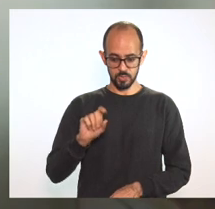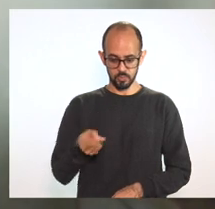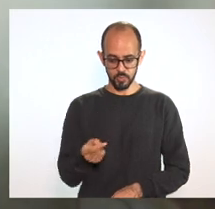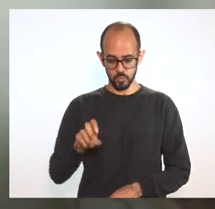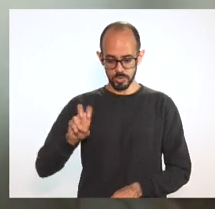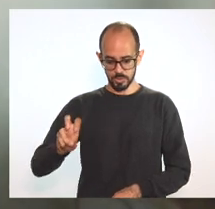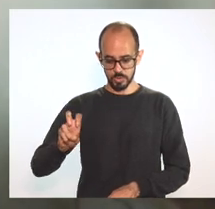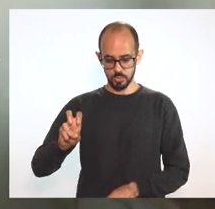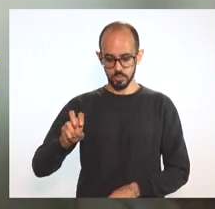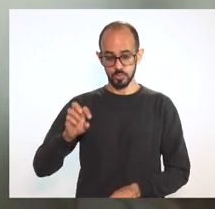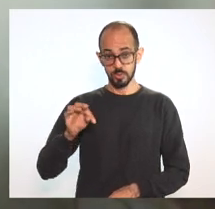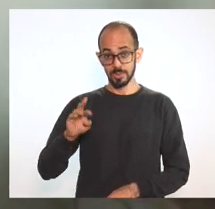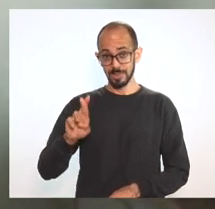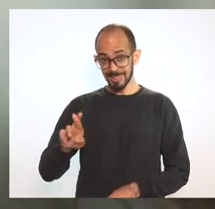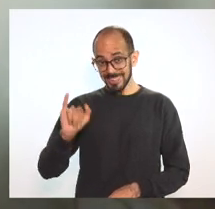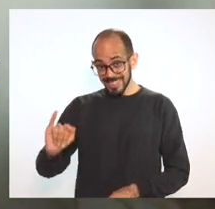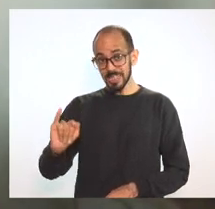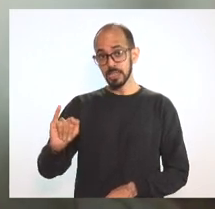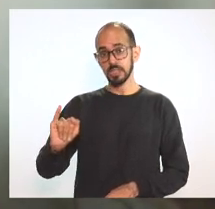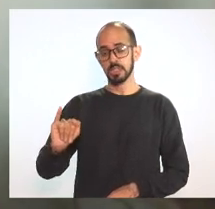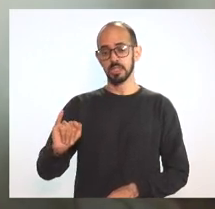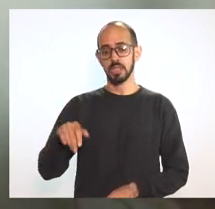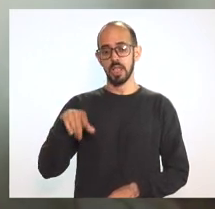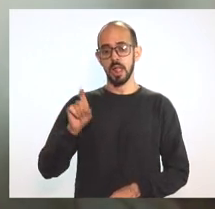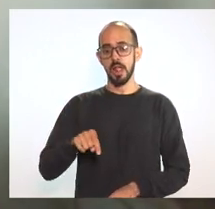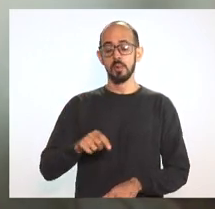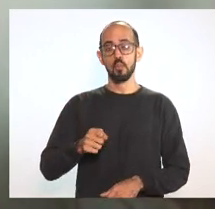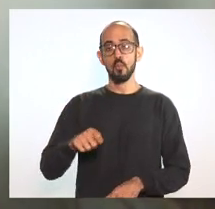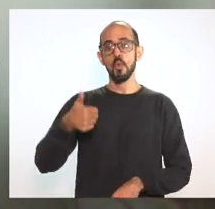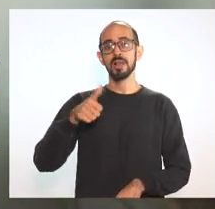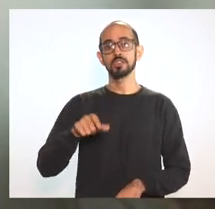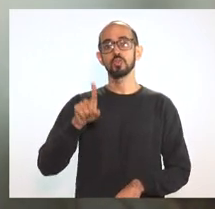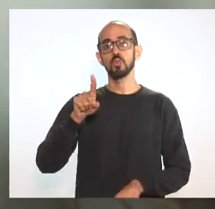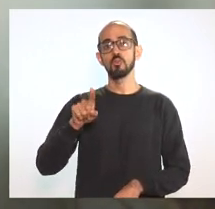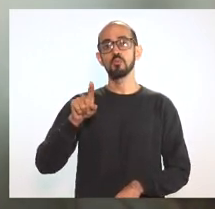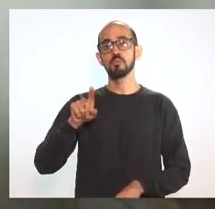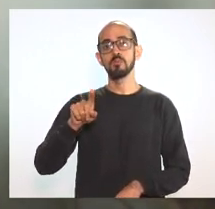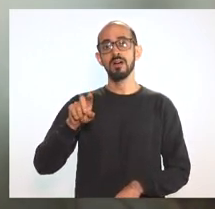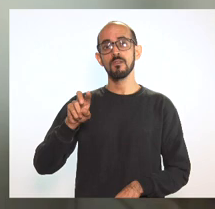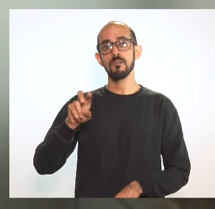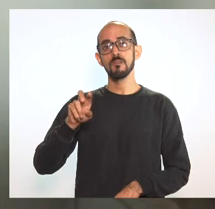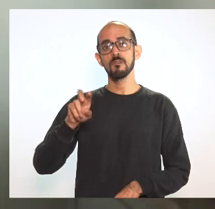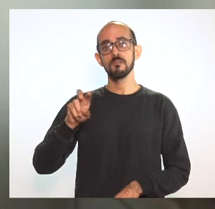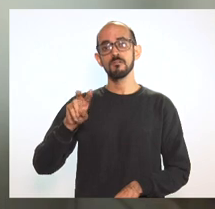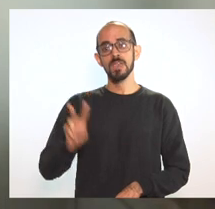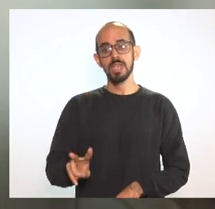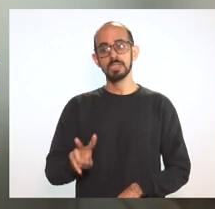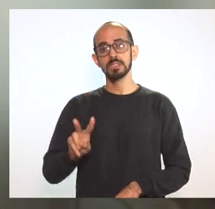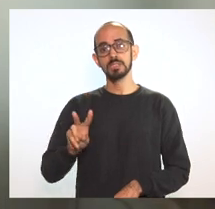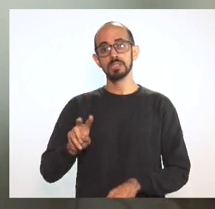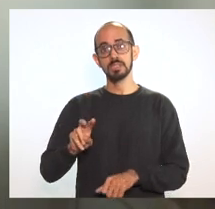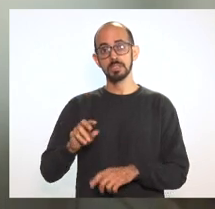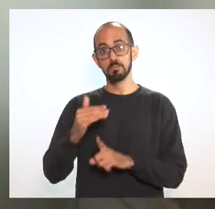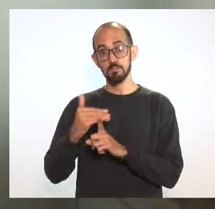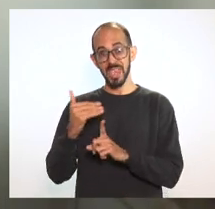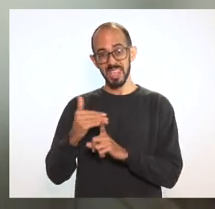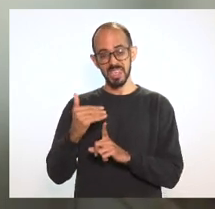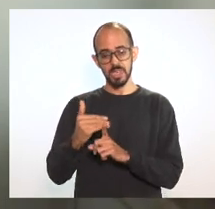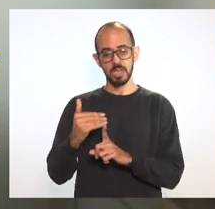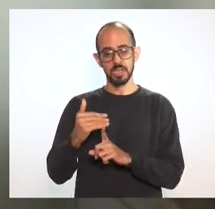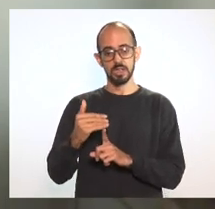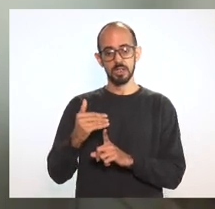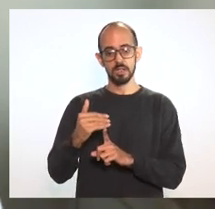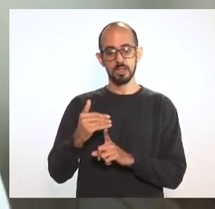é quase uma vez e meia o PIB nacional, que está em